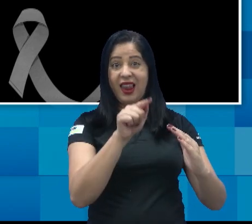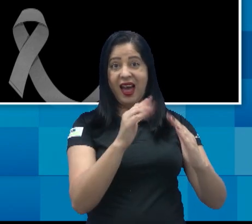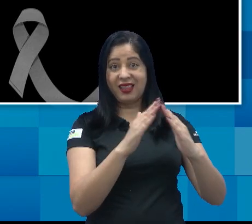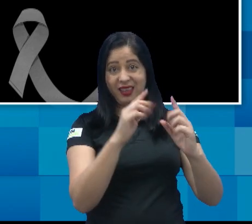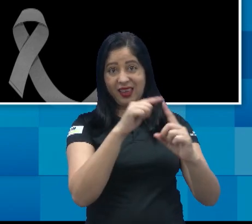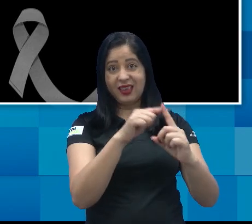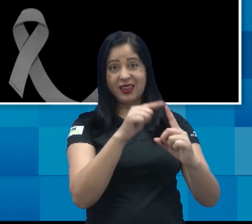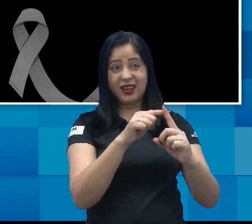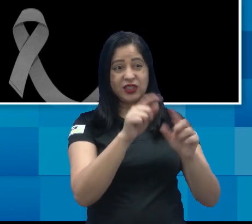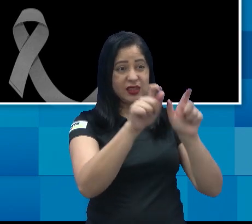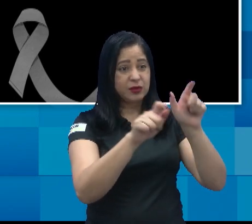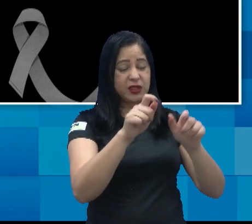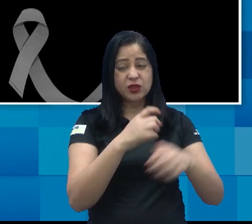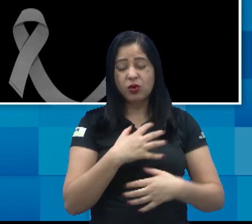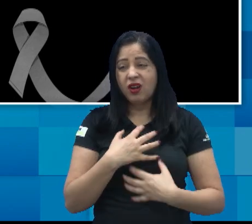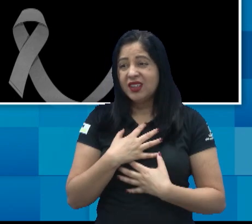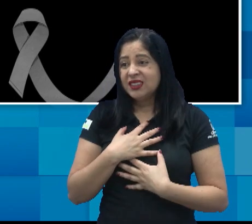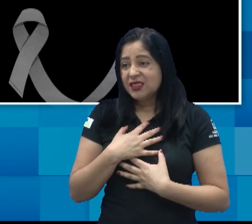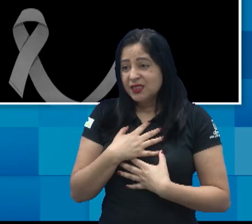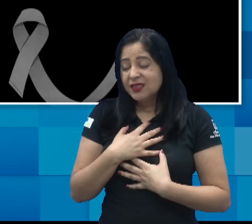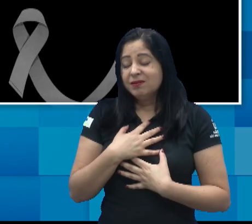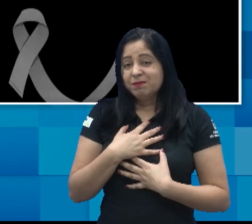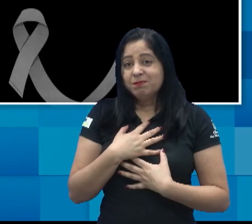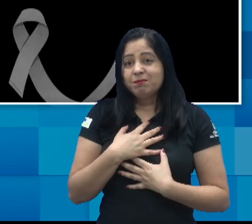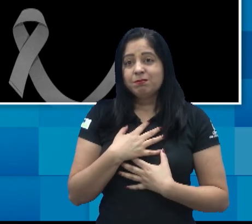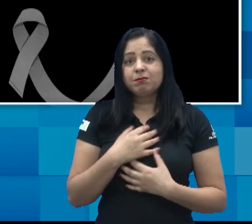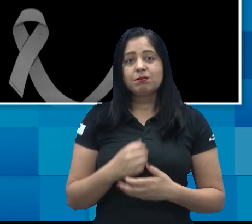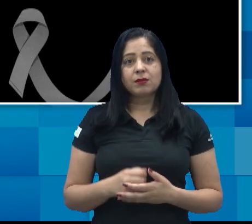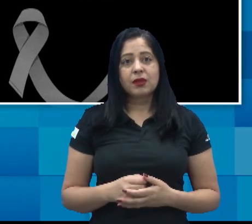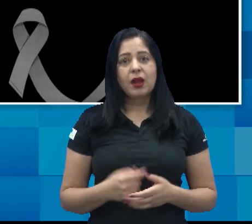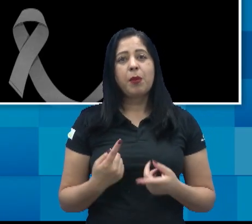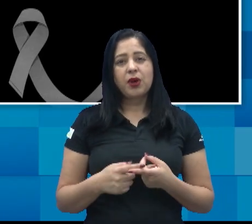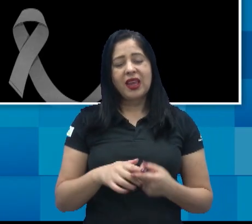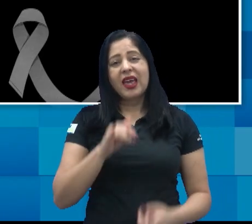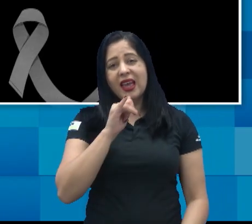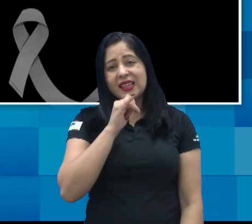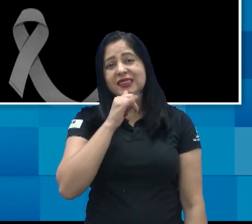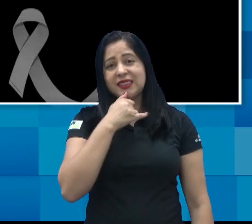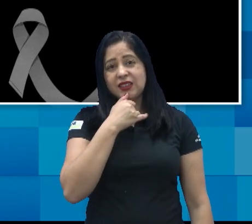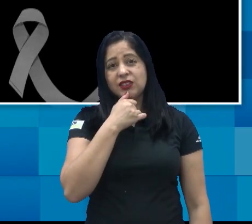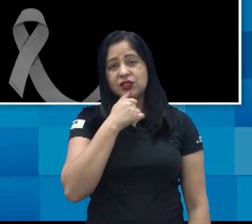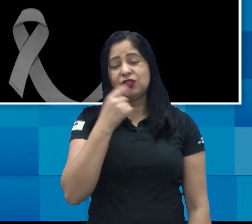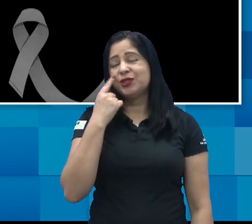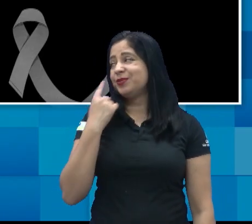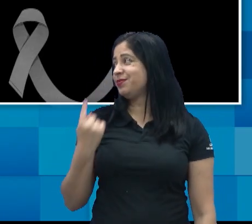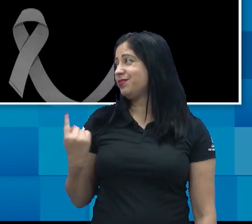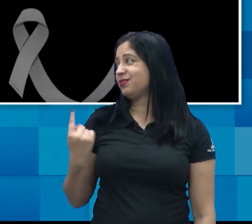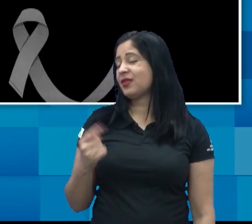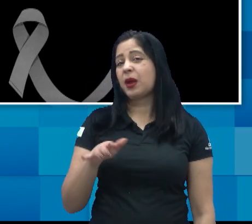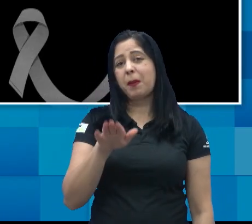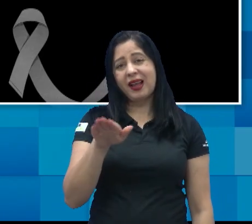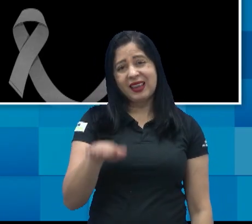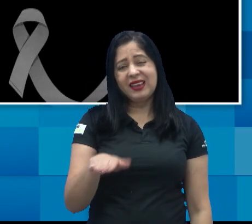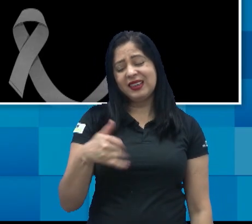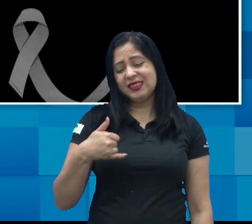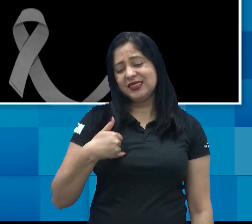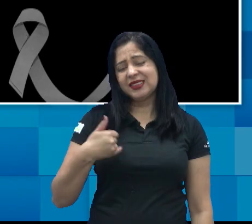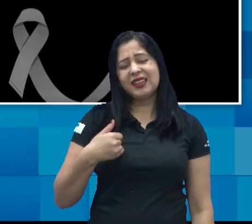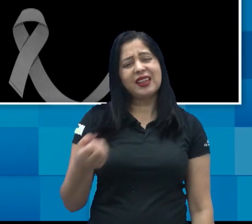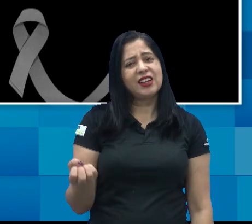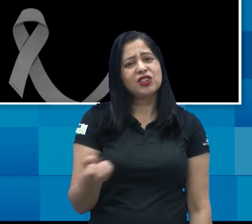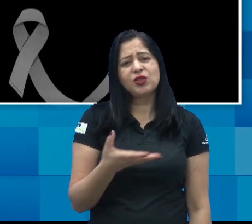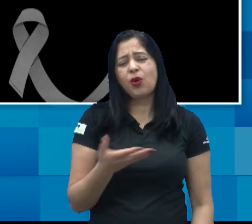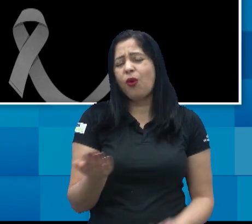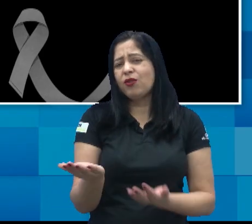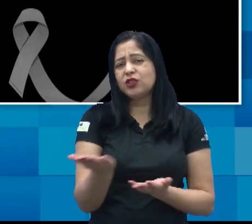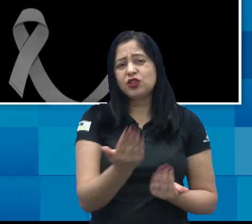a sua perda, porque é sempre triste, né, quando a gente perde uma criança tão nova, um futuro todo pela frente. Ele